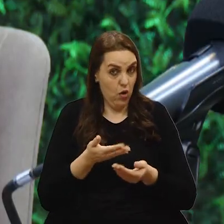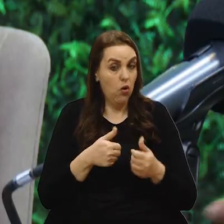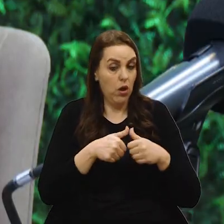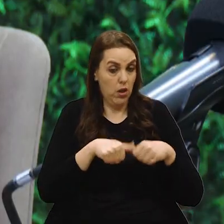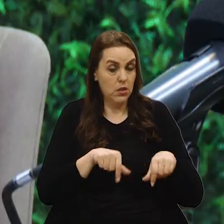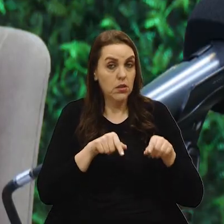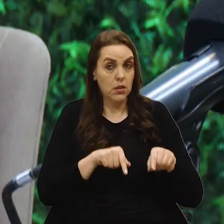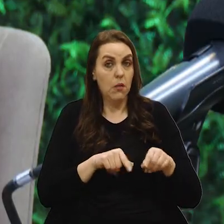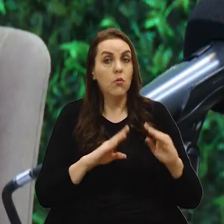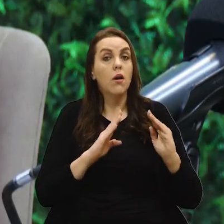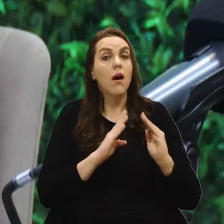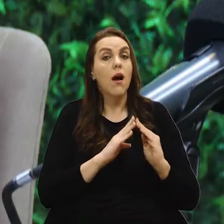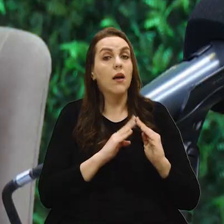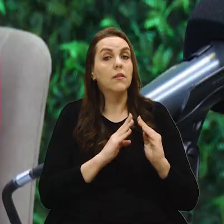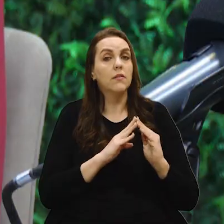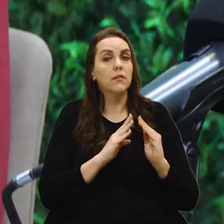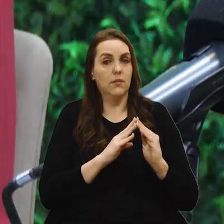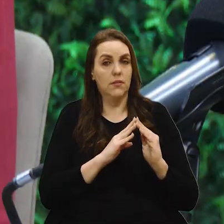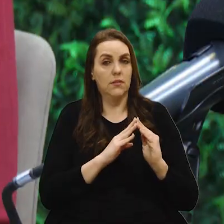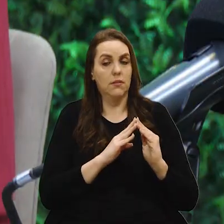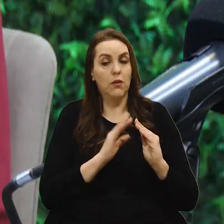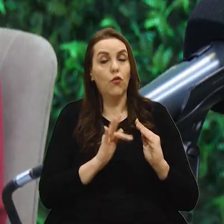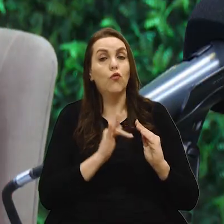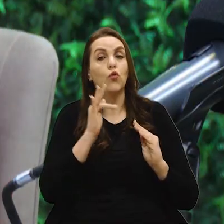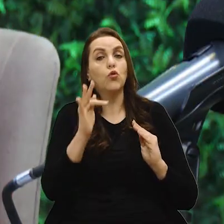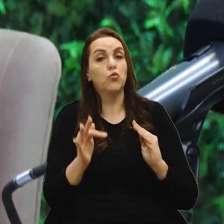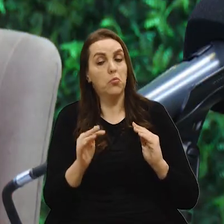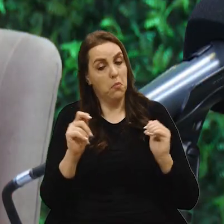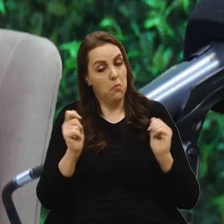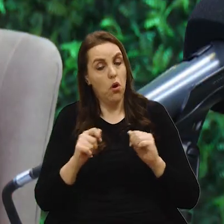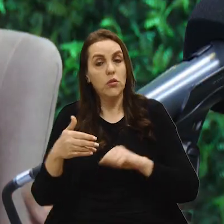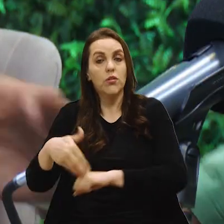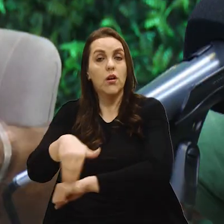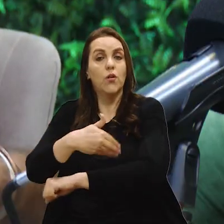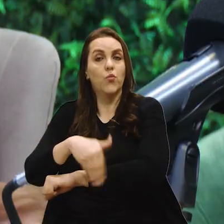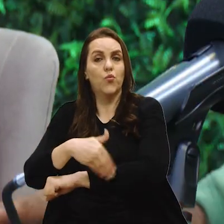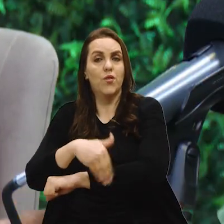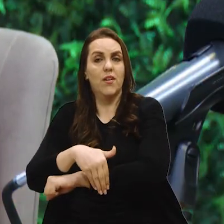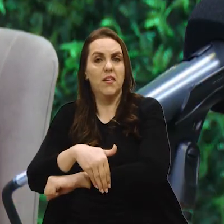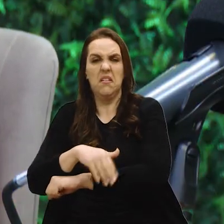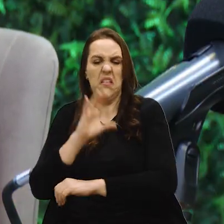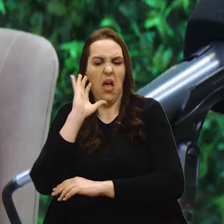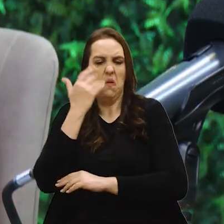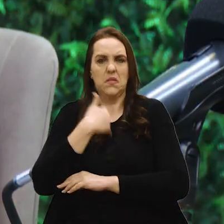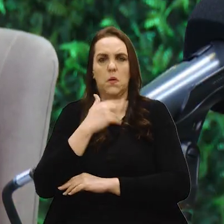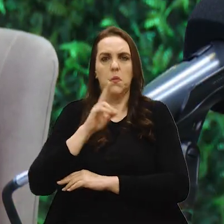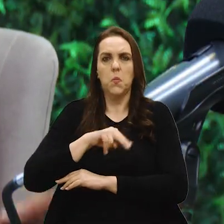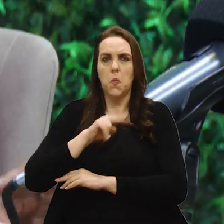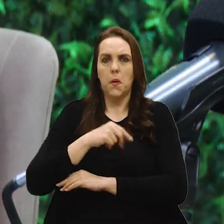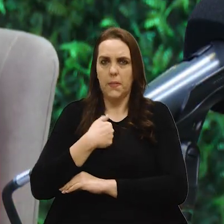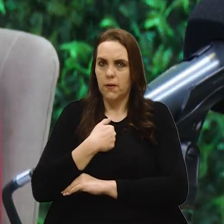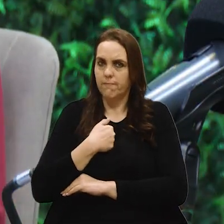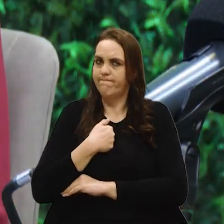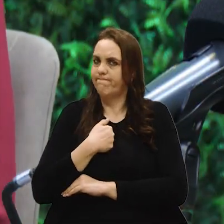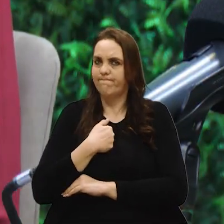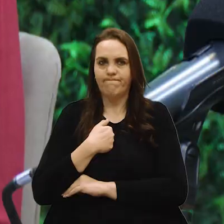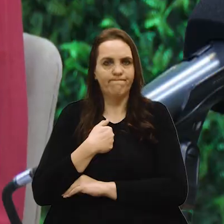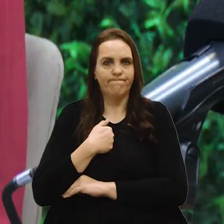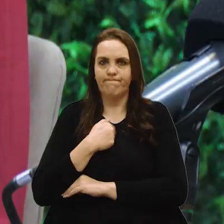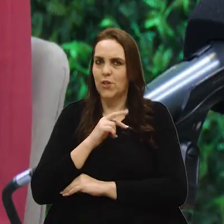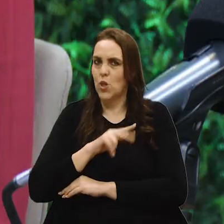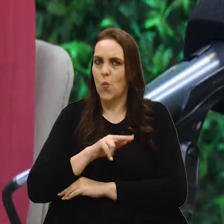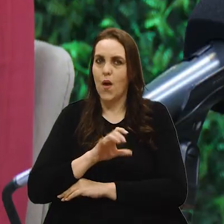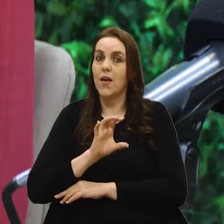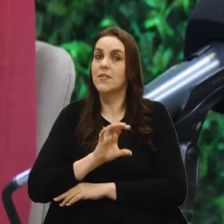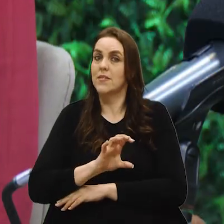que a gente também pode enfrentar essa situação de rua, claro. Sabe? A gente acha, só isso não vai acontecer comigo. Não, isso é